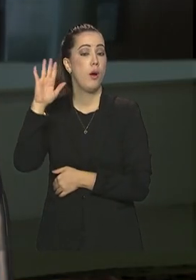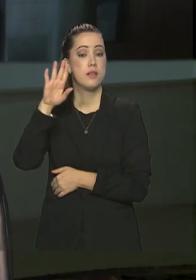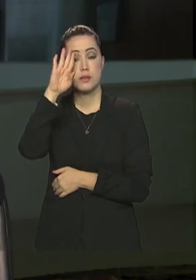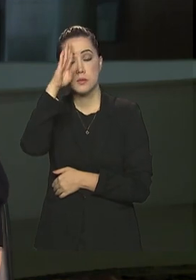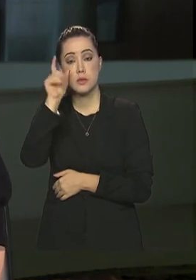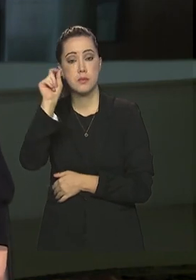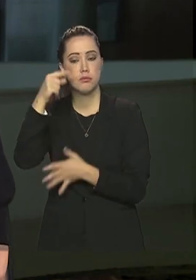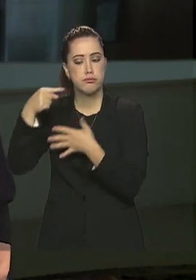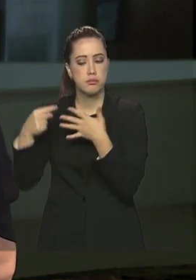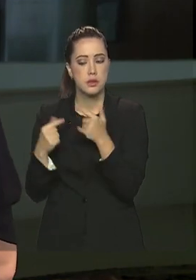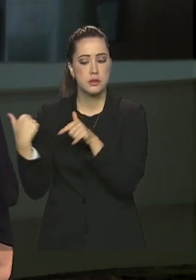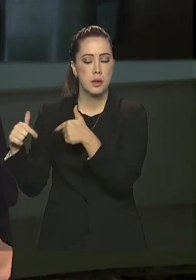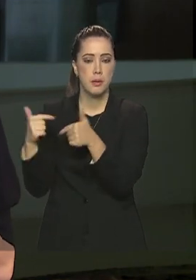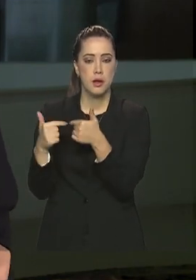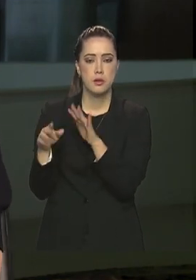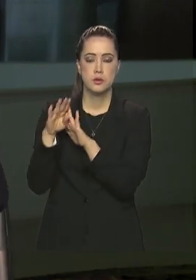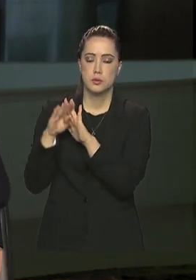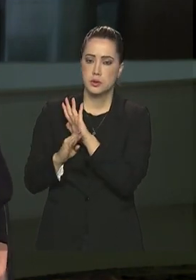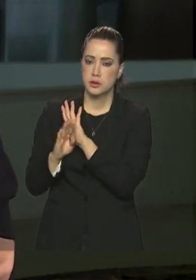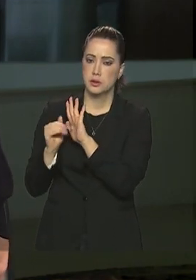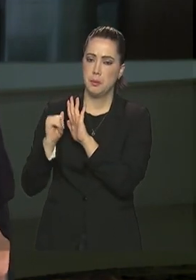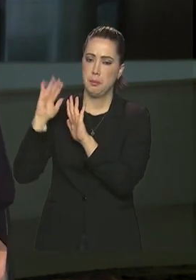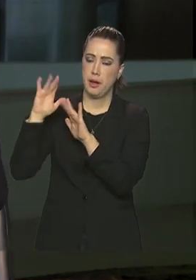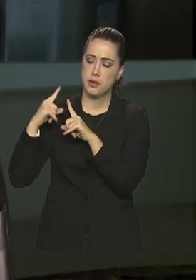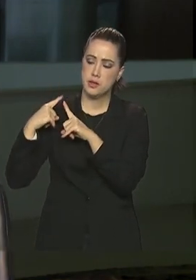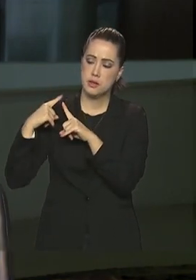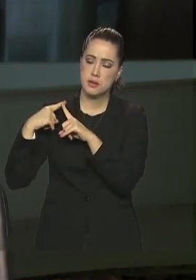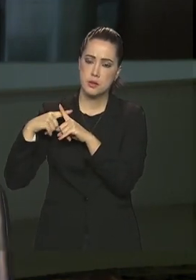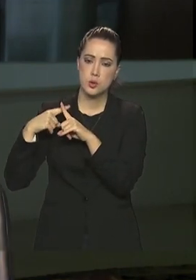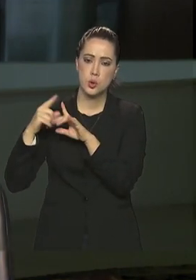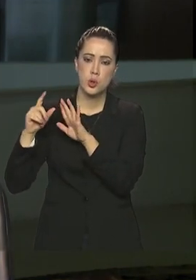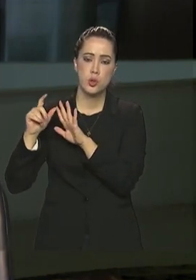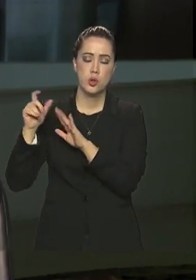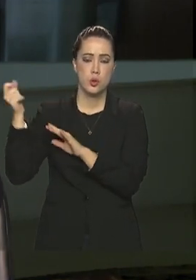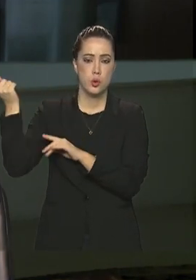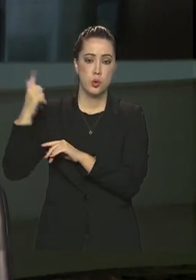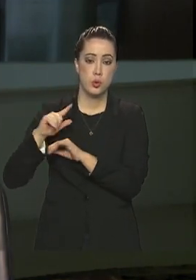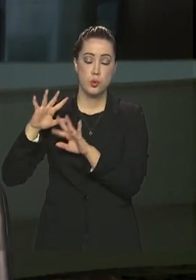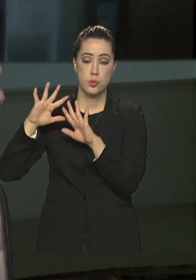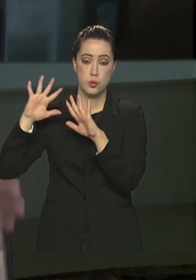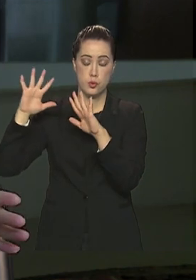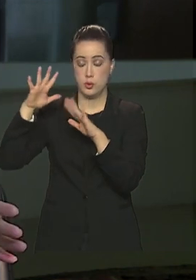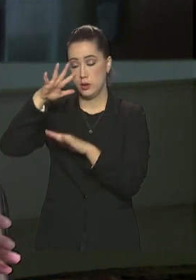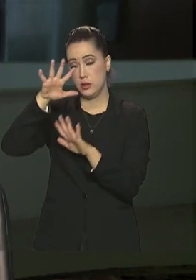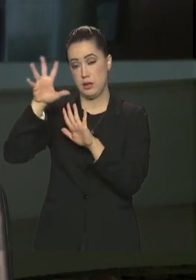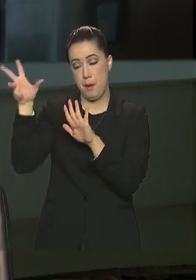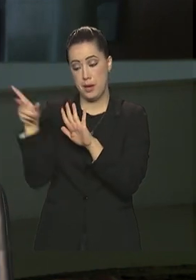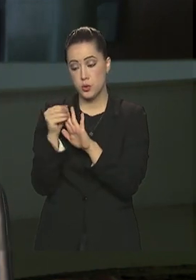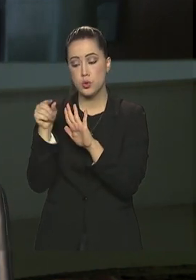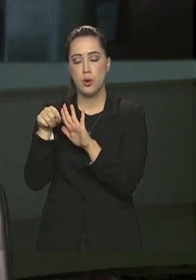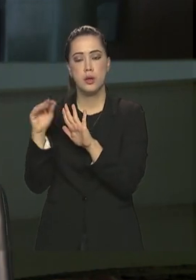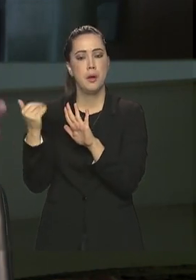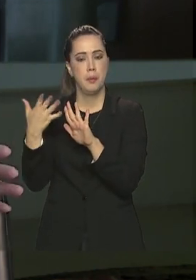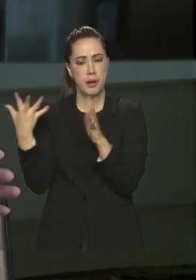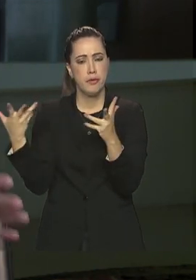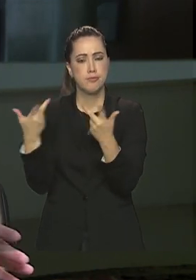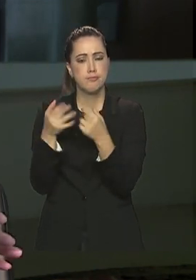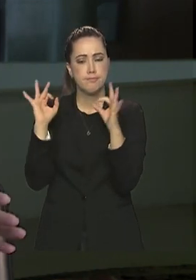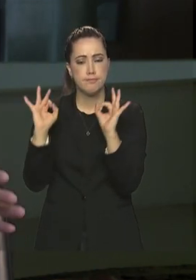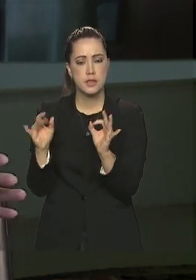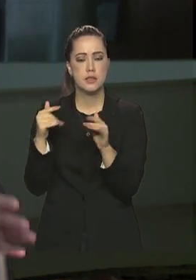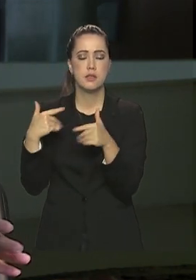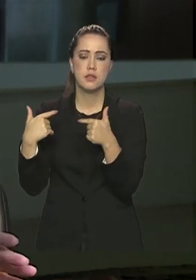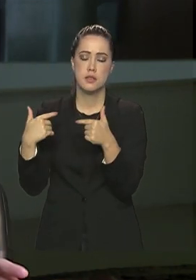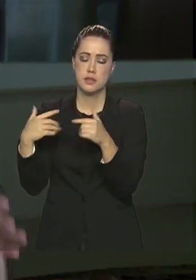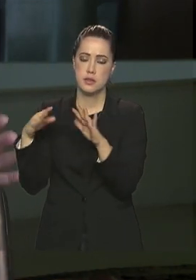próximas etapas do programa, né, Mais Luz para a Amazônia, para a implantação desse programa, para que efetivamente essas estações